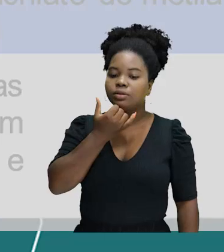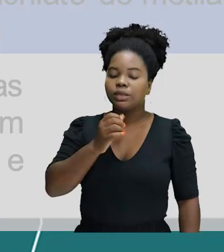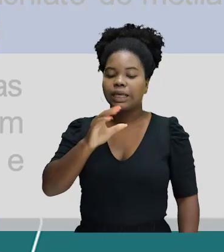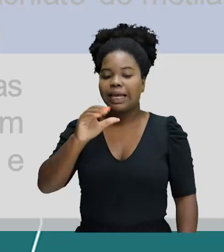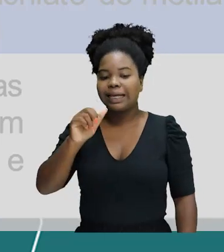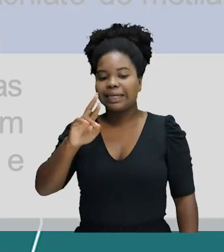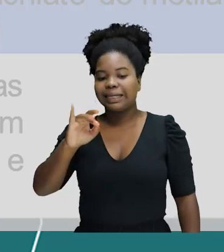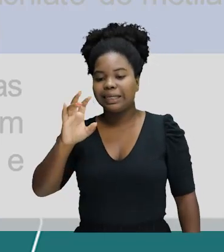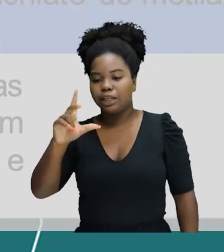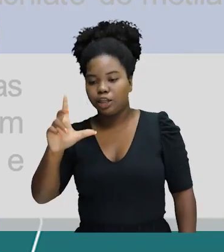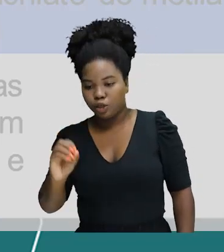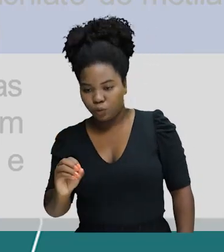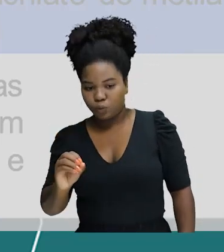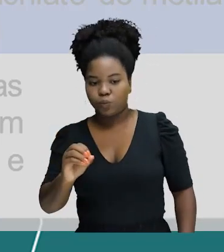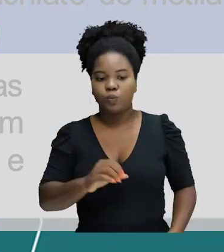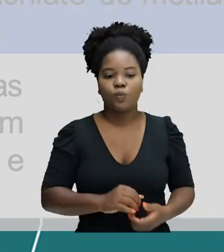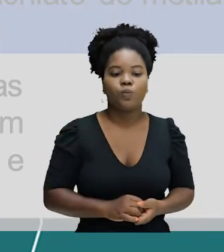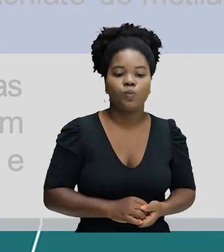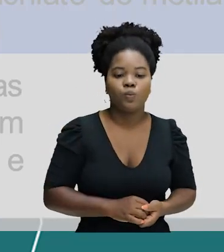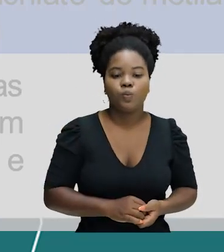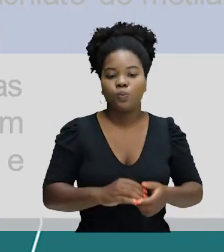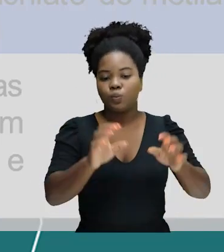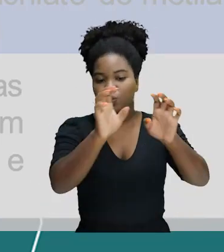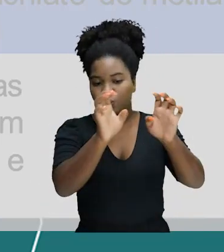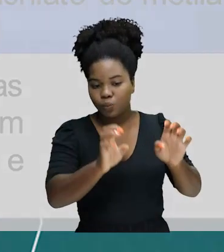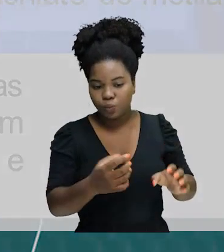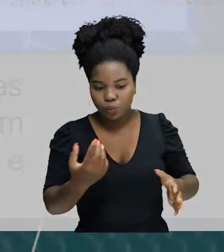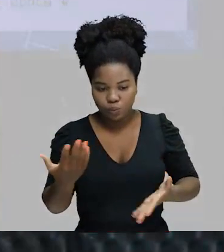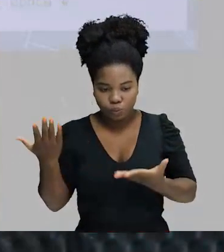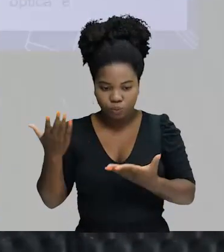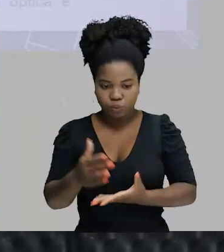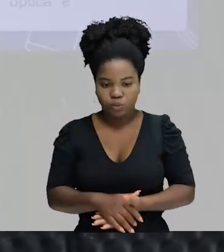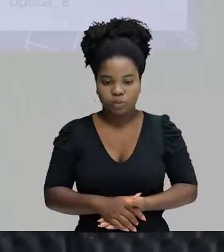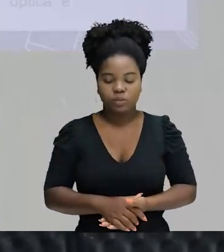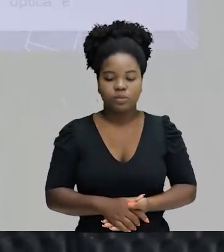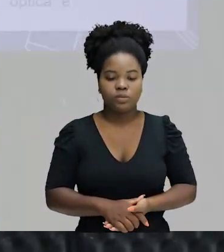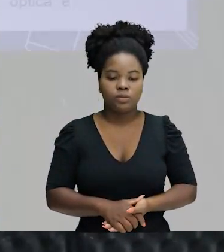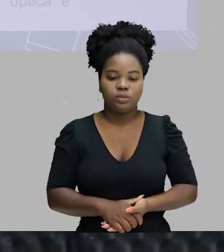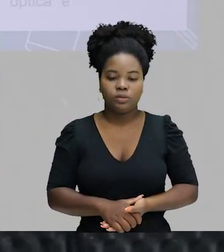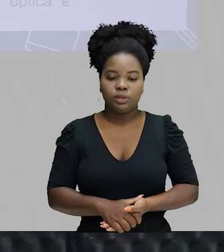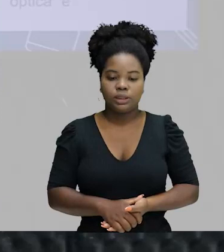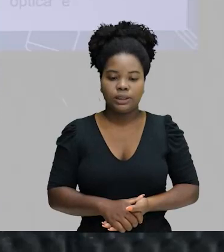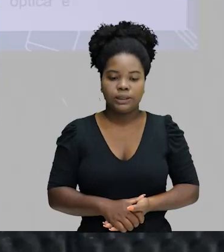acrílico. O ácido acrílico, aqui está a estrutura. Turminha, essa região